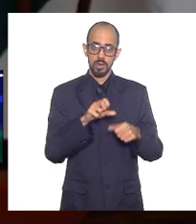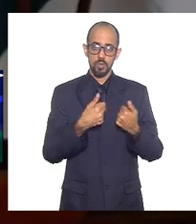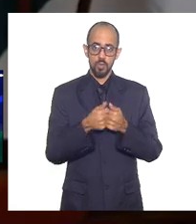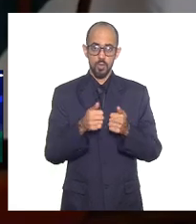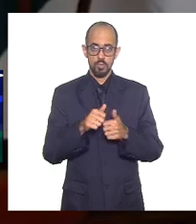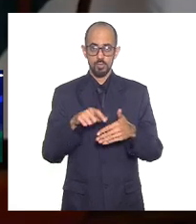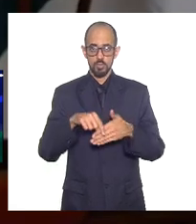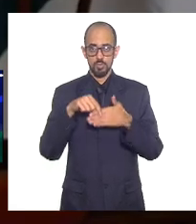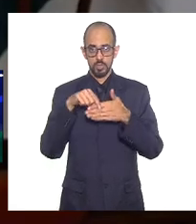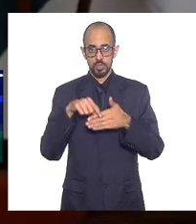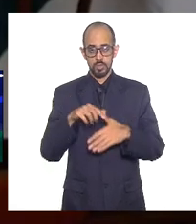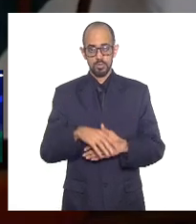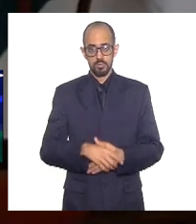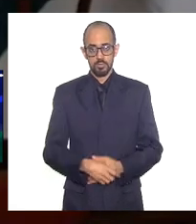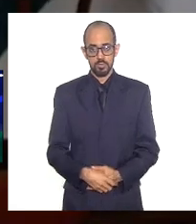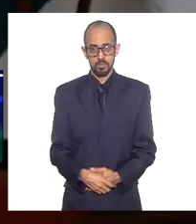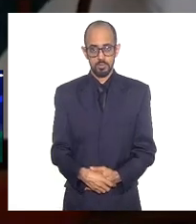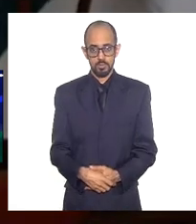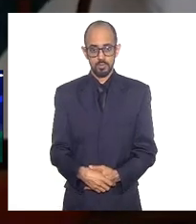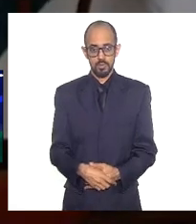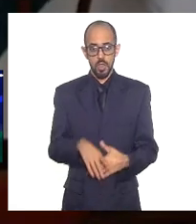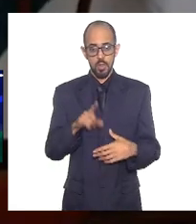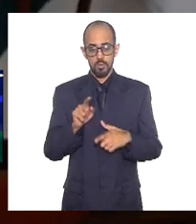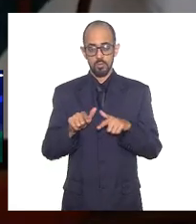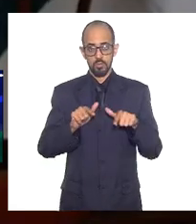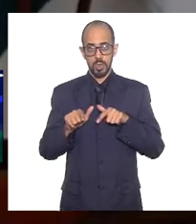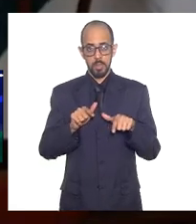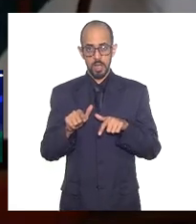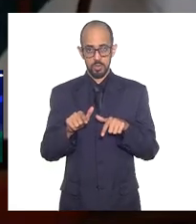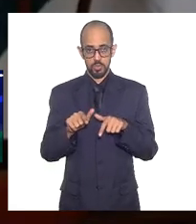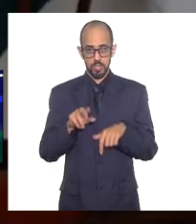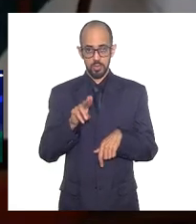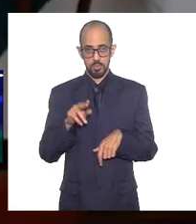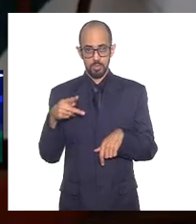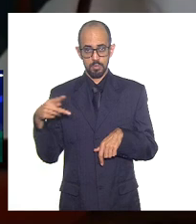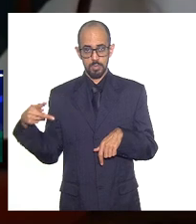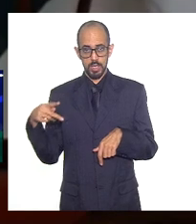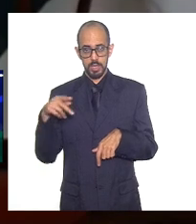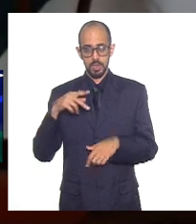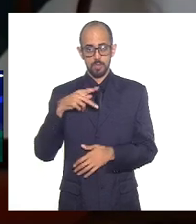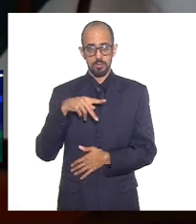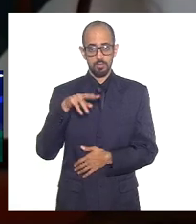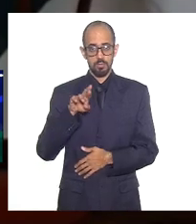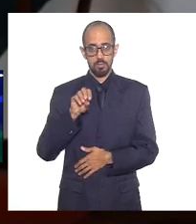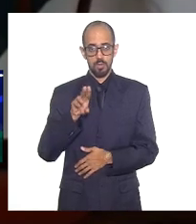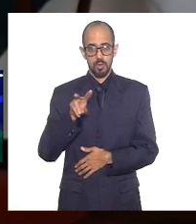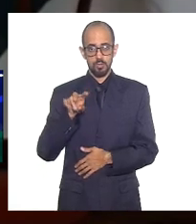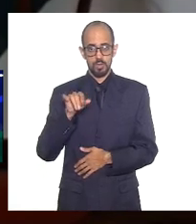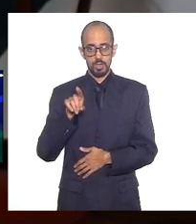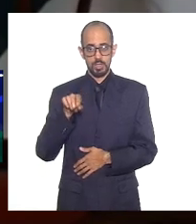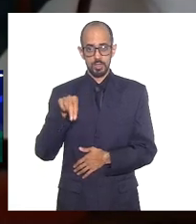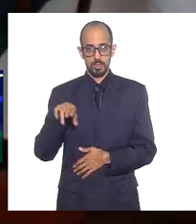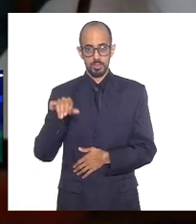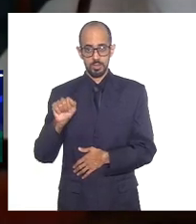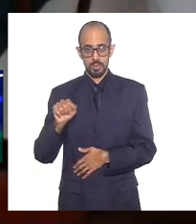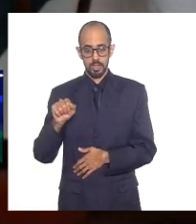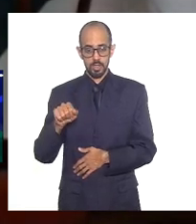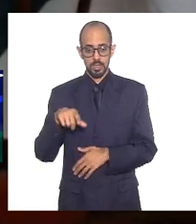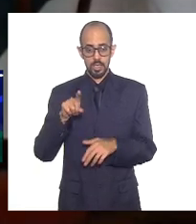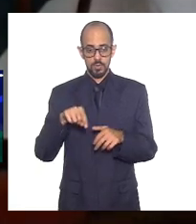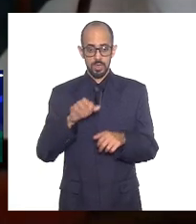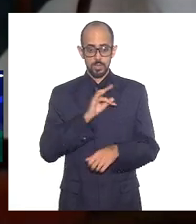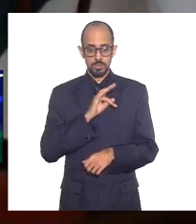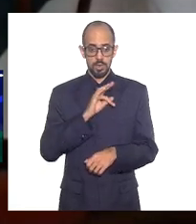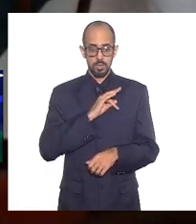Uma atividade na UPP da Providência, que é feita por policiais militares que